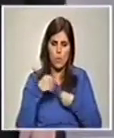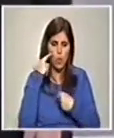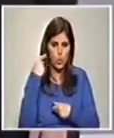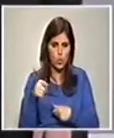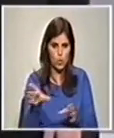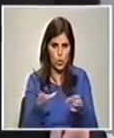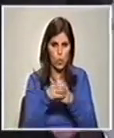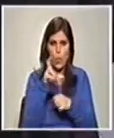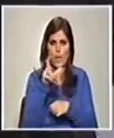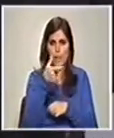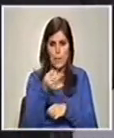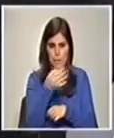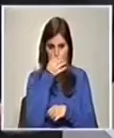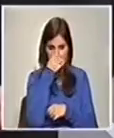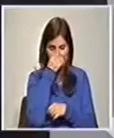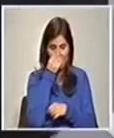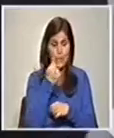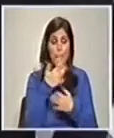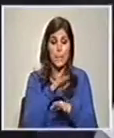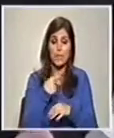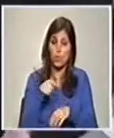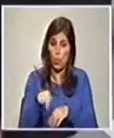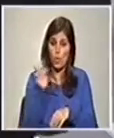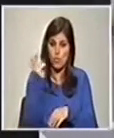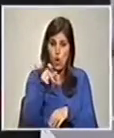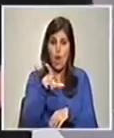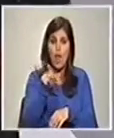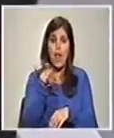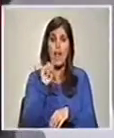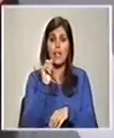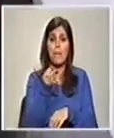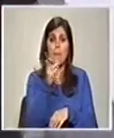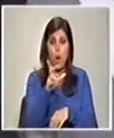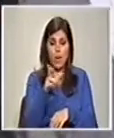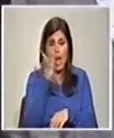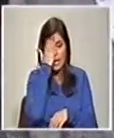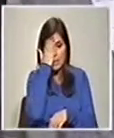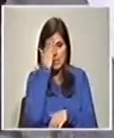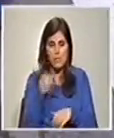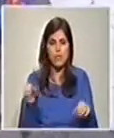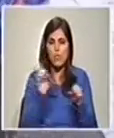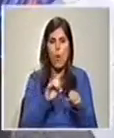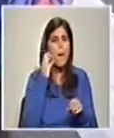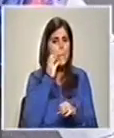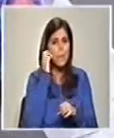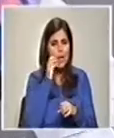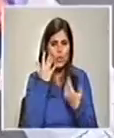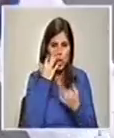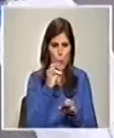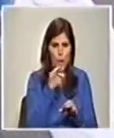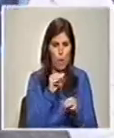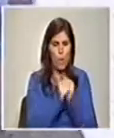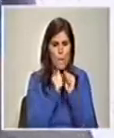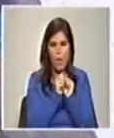grupo RTP. No entanto, o que nos traz hoje à Lipor, aqui em Irmesinde, não é nem o plástico convencional, nem o